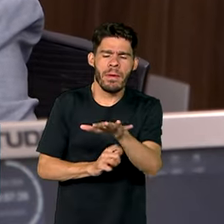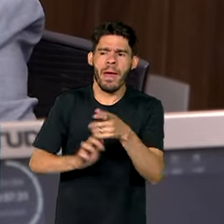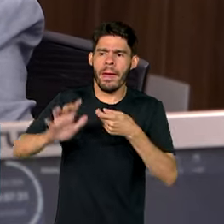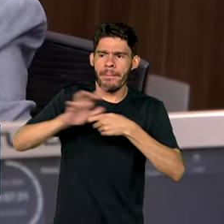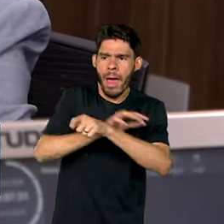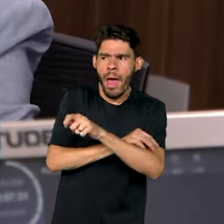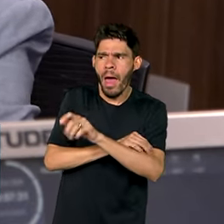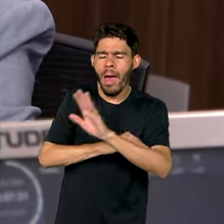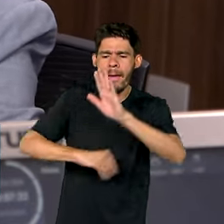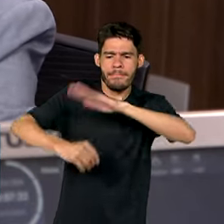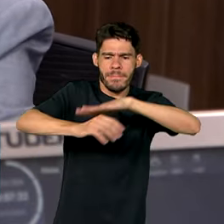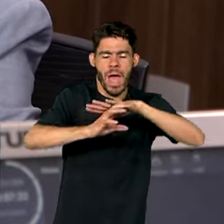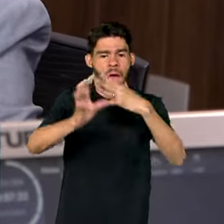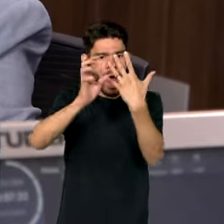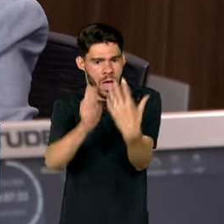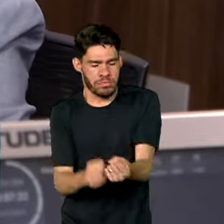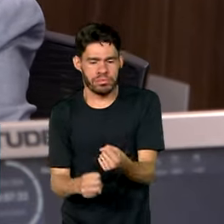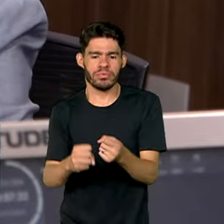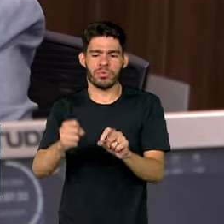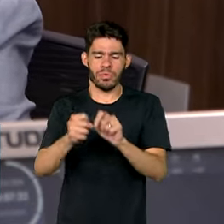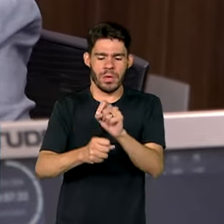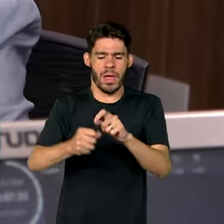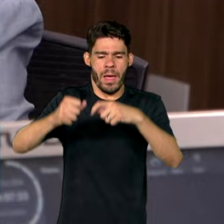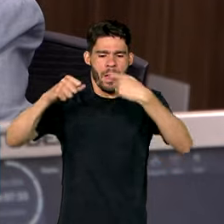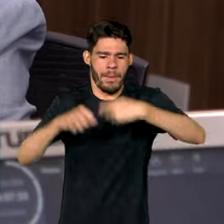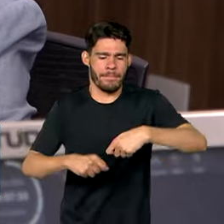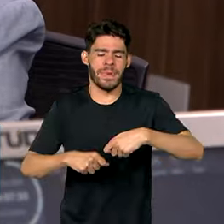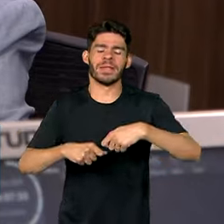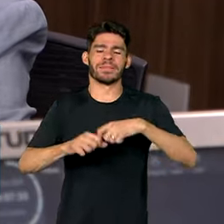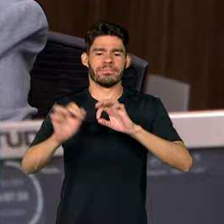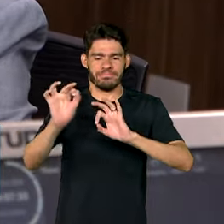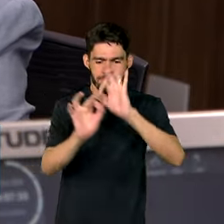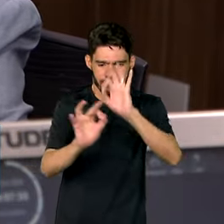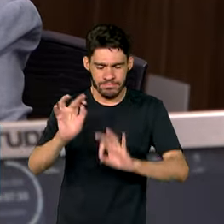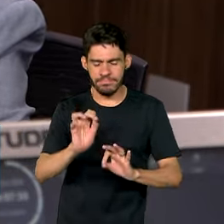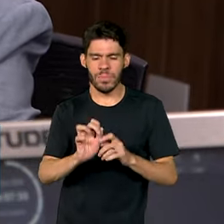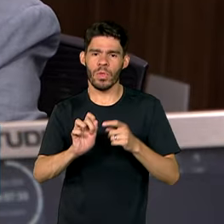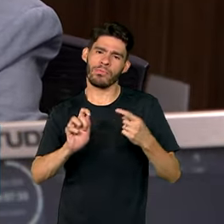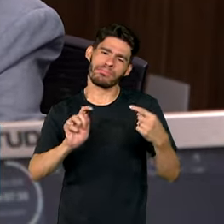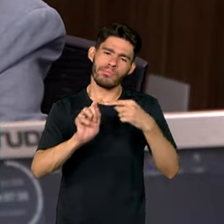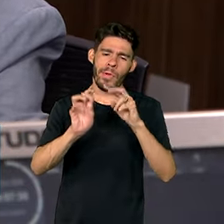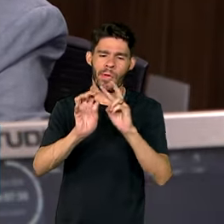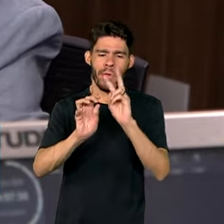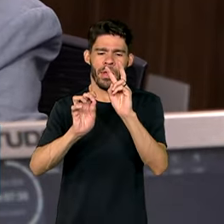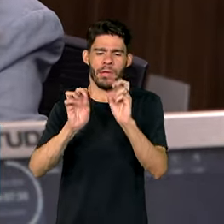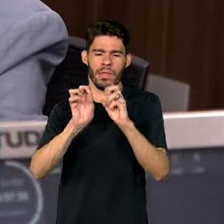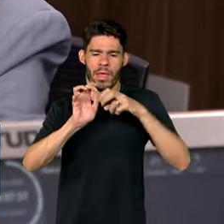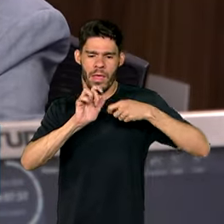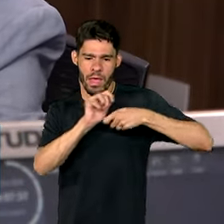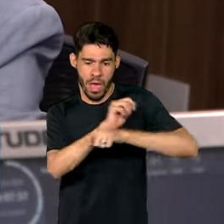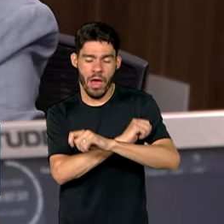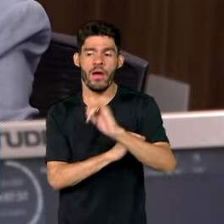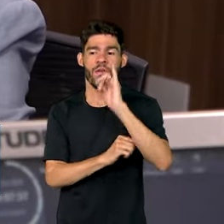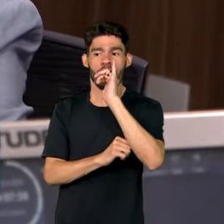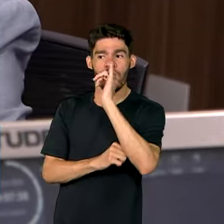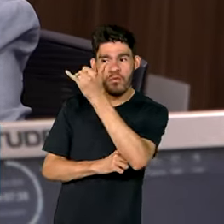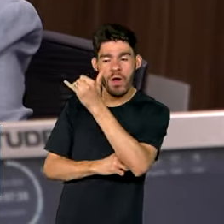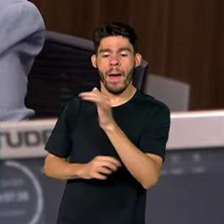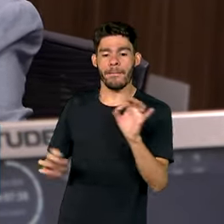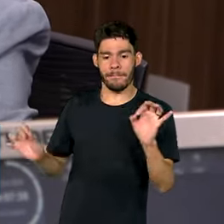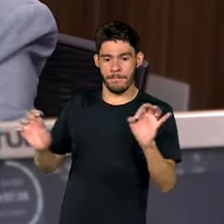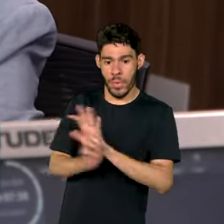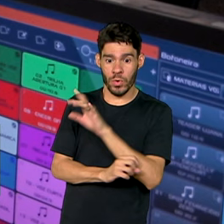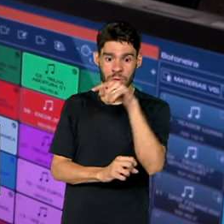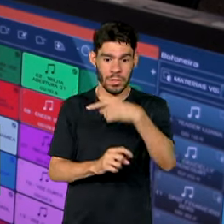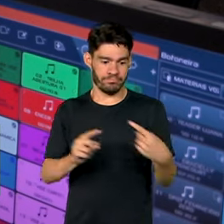financeira absorva aí o que precisa acontecer em termos de financiamento e vi que a notícia que acabou de ser anunciada